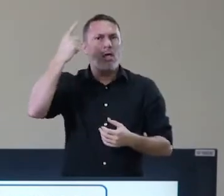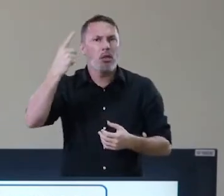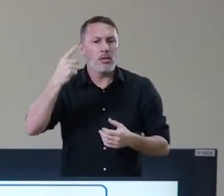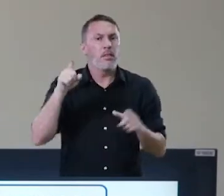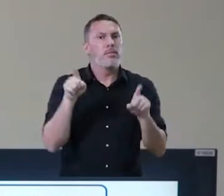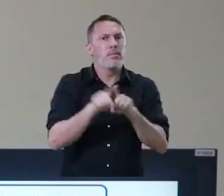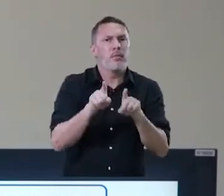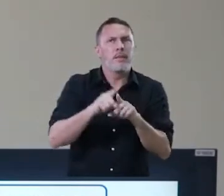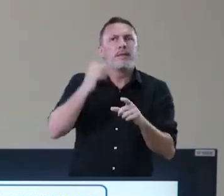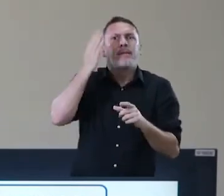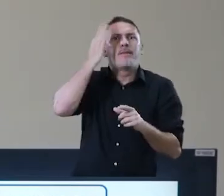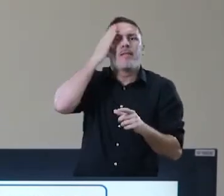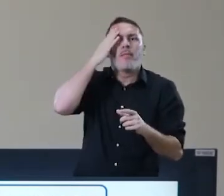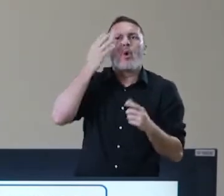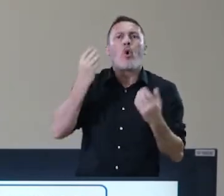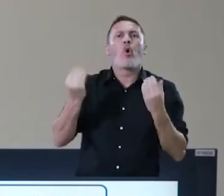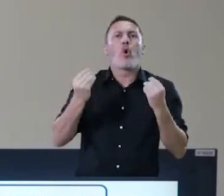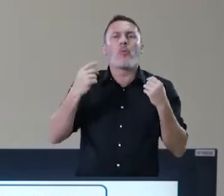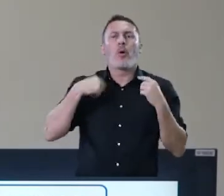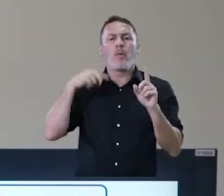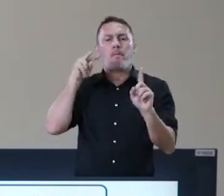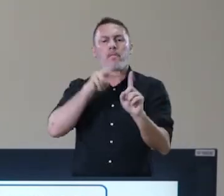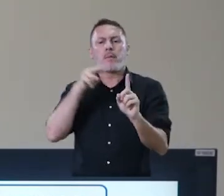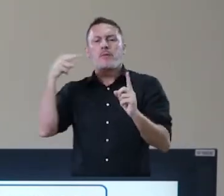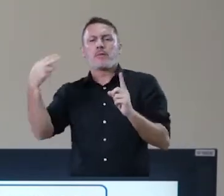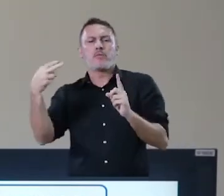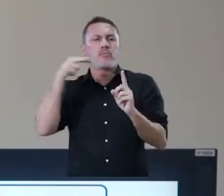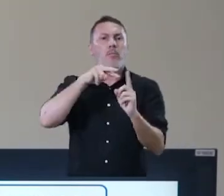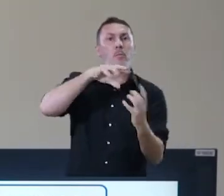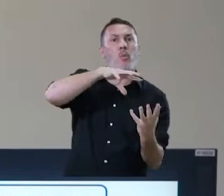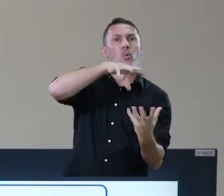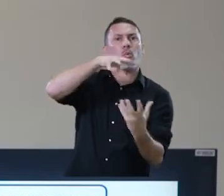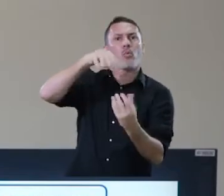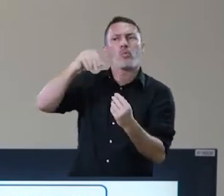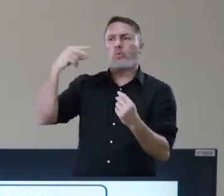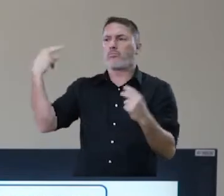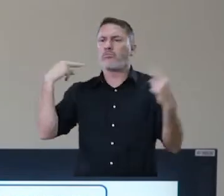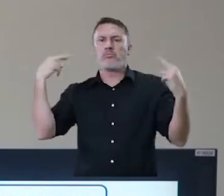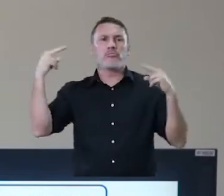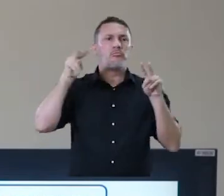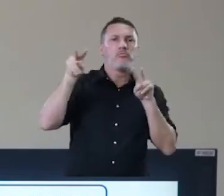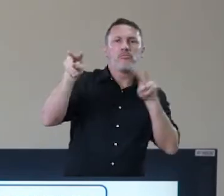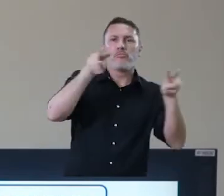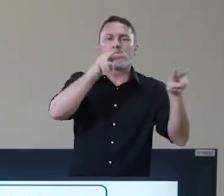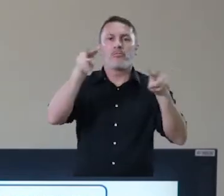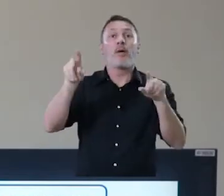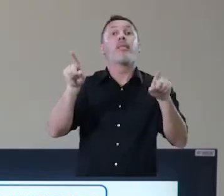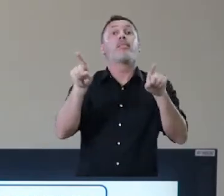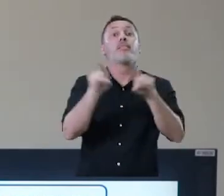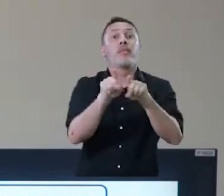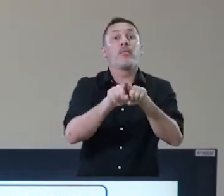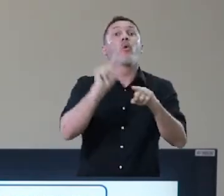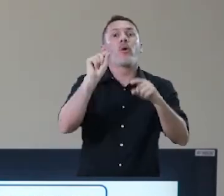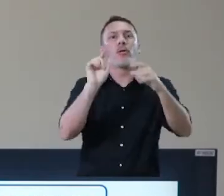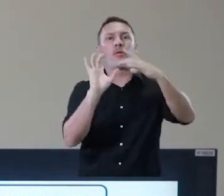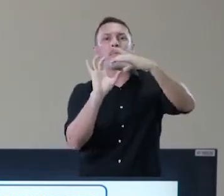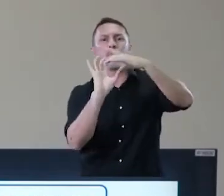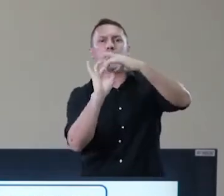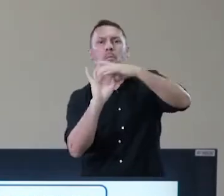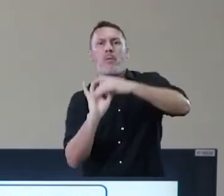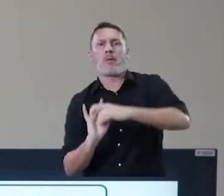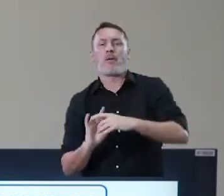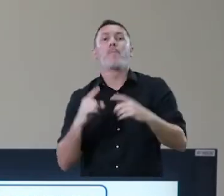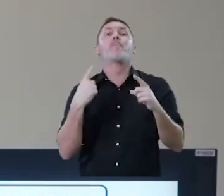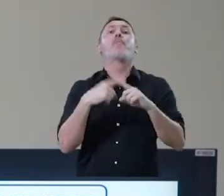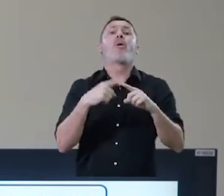interpretar. Interpretar o mundo em sua volta. E essa interpretação, ela precisa ser coerente, porque ela vai estar ali no limite de